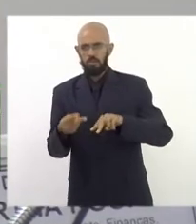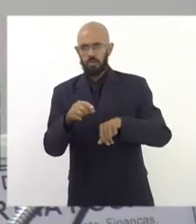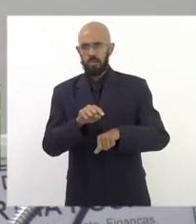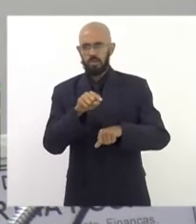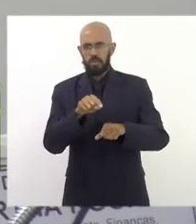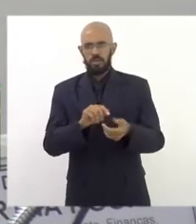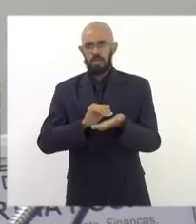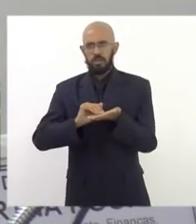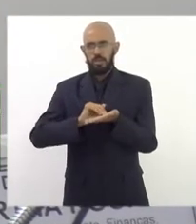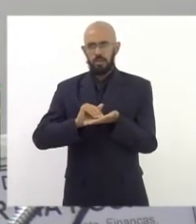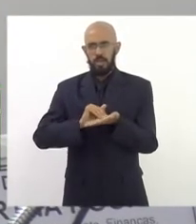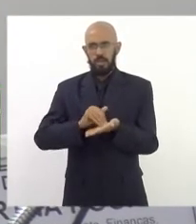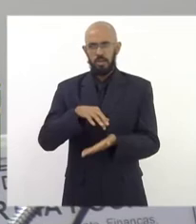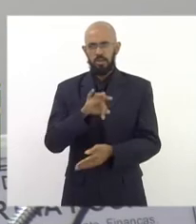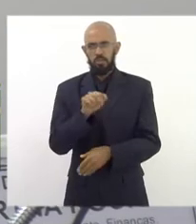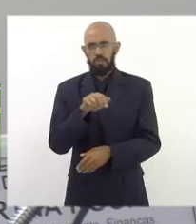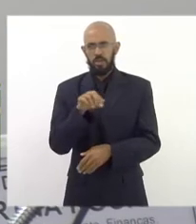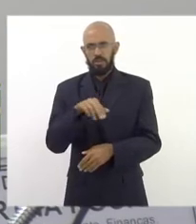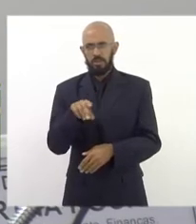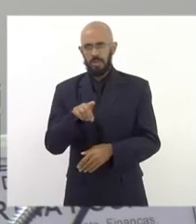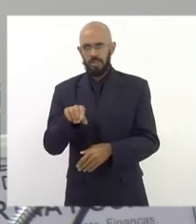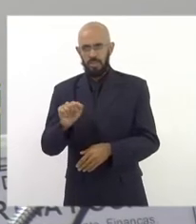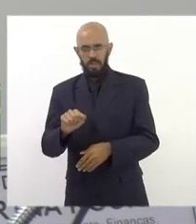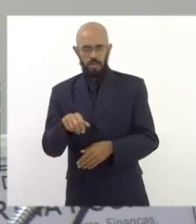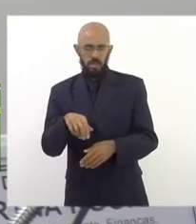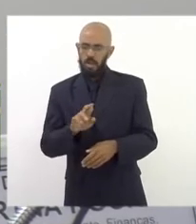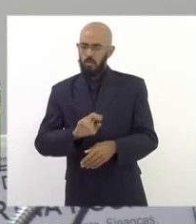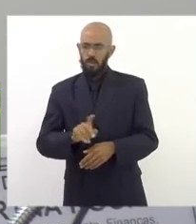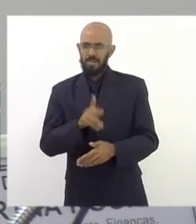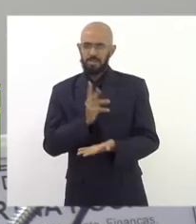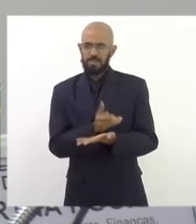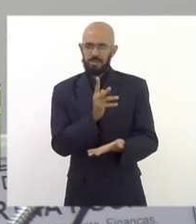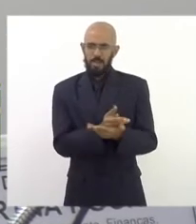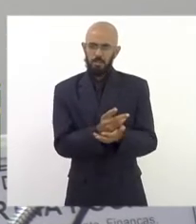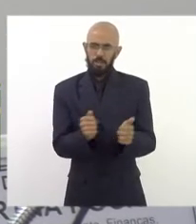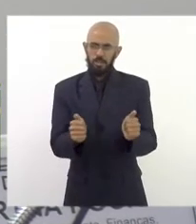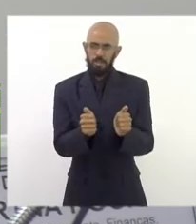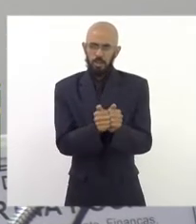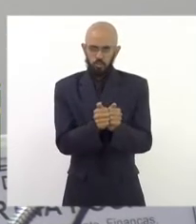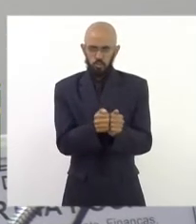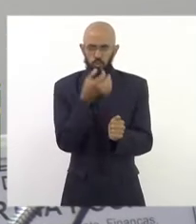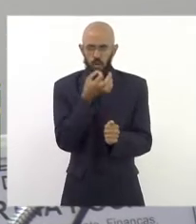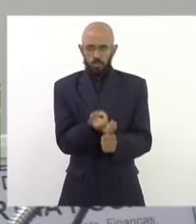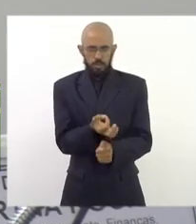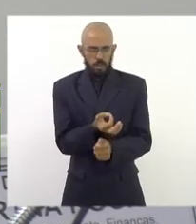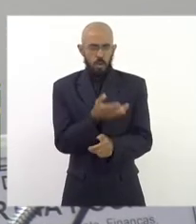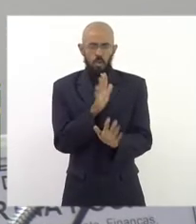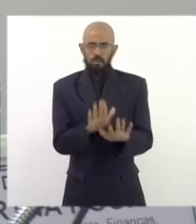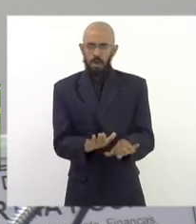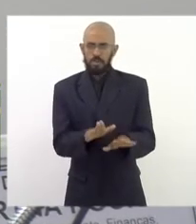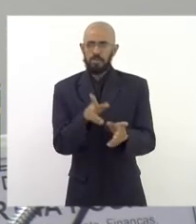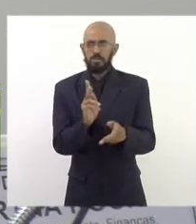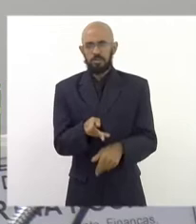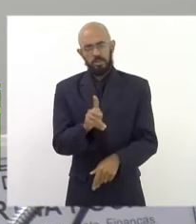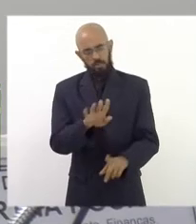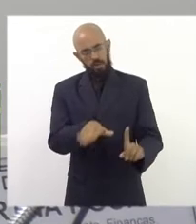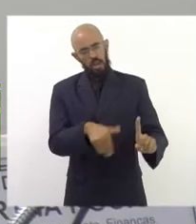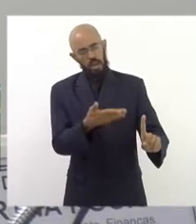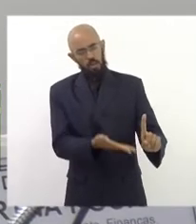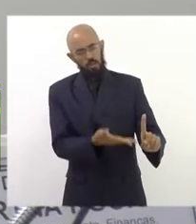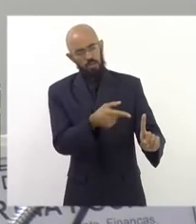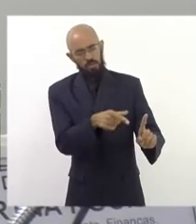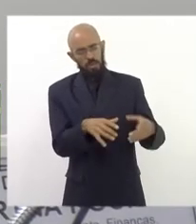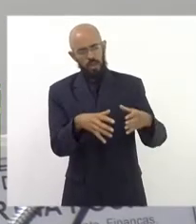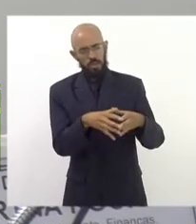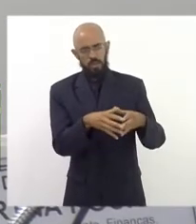Fazenda. Nem sempre estivemos do mesmo lado, nem sempre desfrutamos da mesma opinião, mas sempre reconheci na